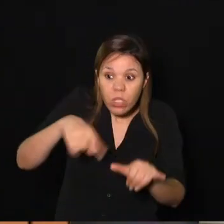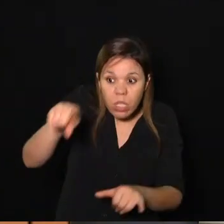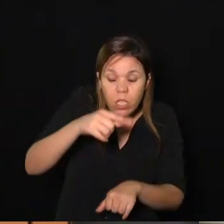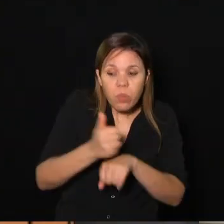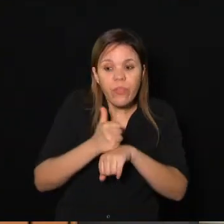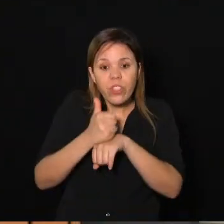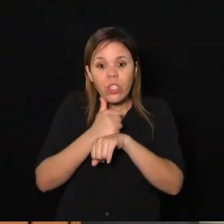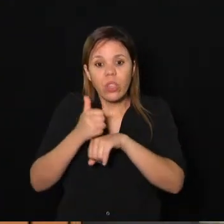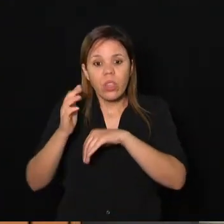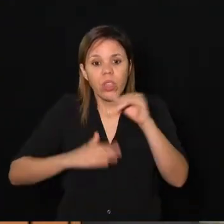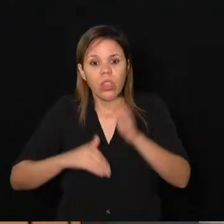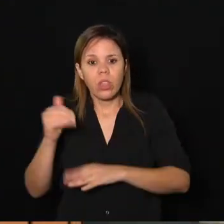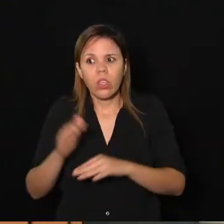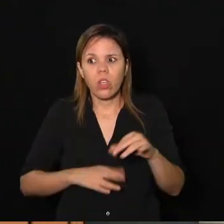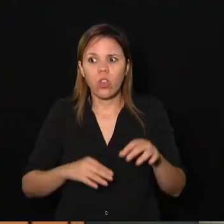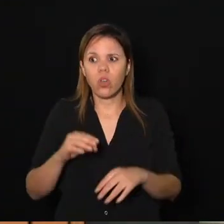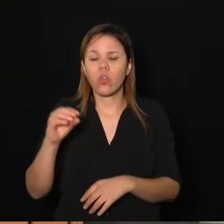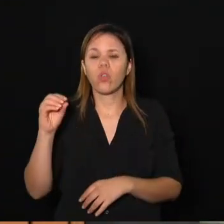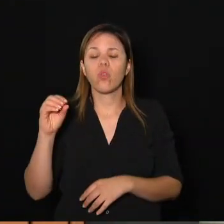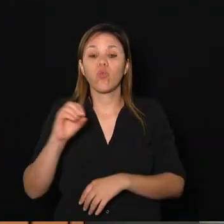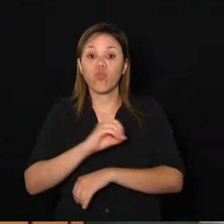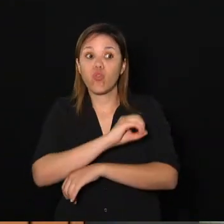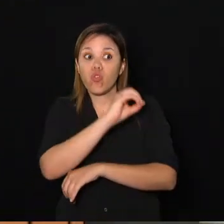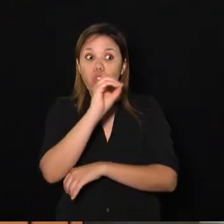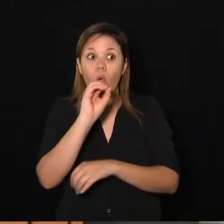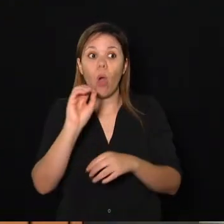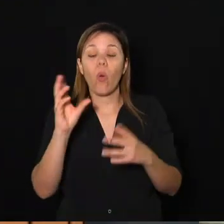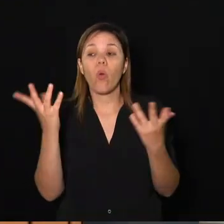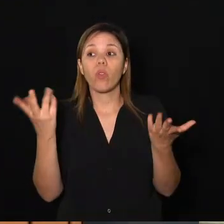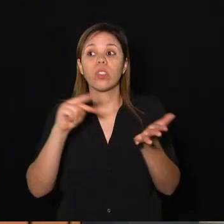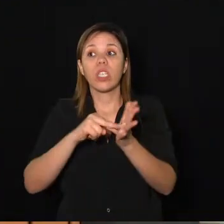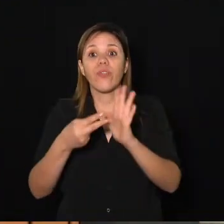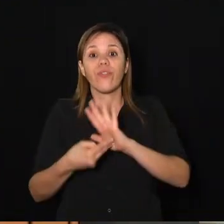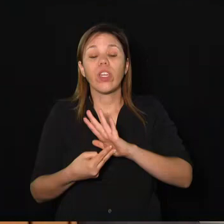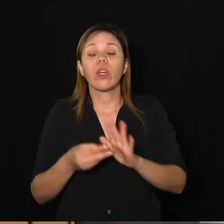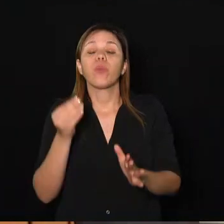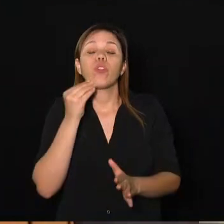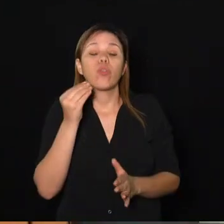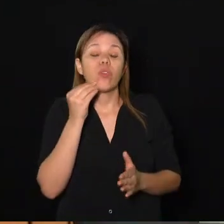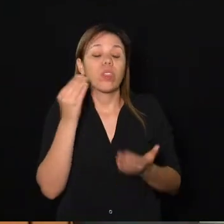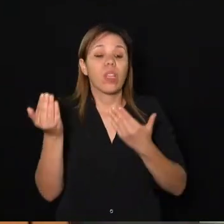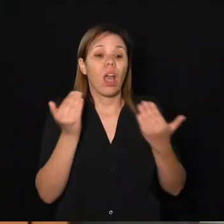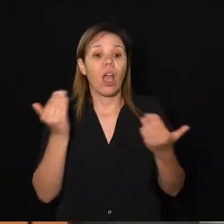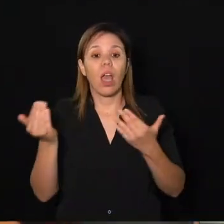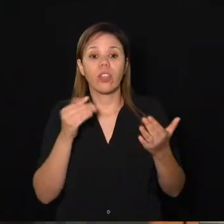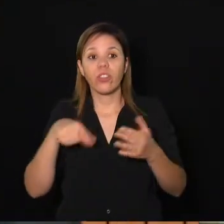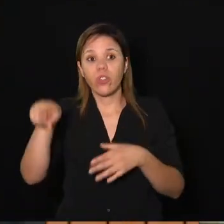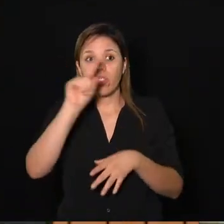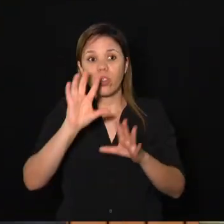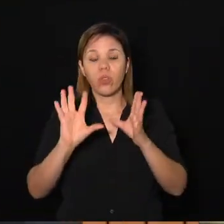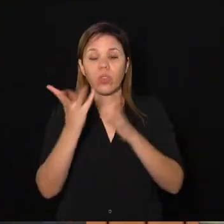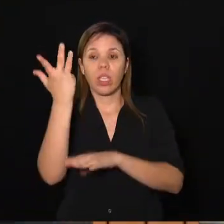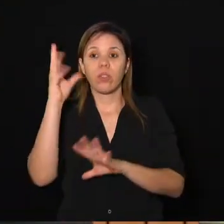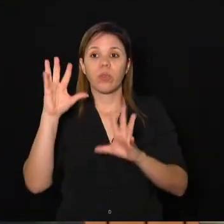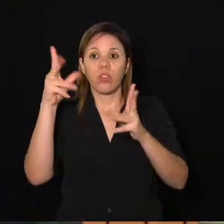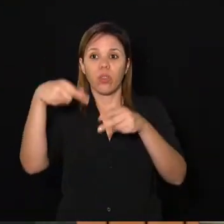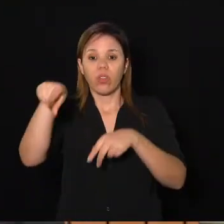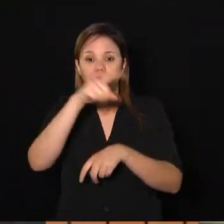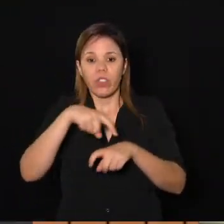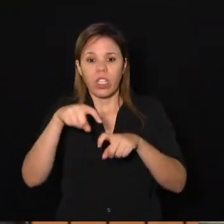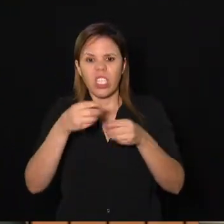o sol ele nasce para todos a sombra não vocês tem que fazer a sombra de vocês porque até hoje vocês é que fazem sombra para os oftalmologistas